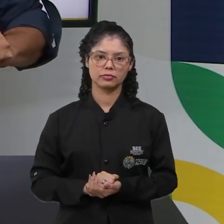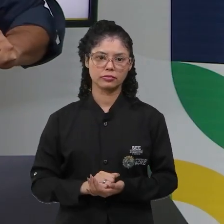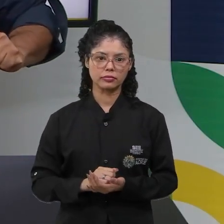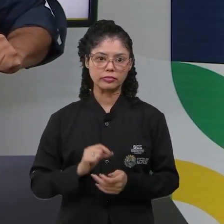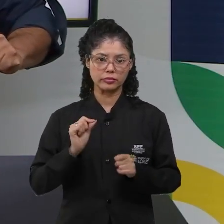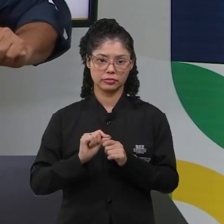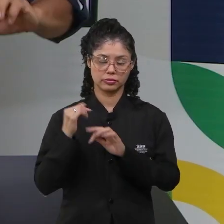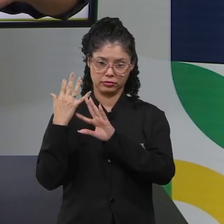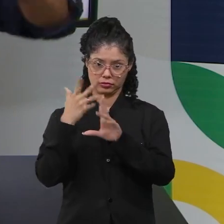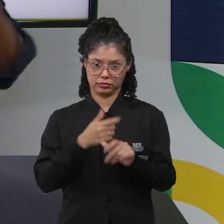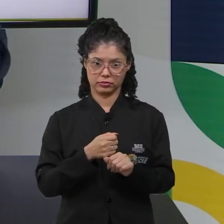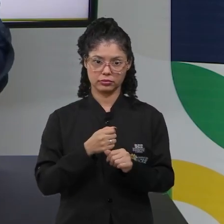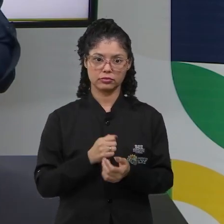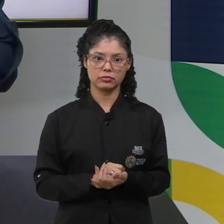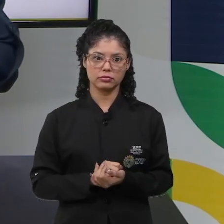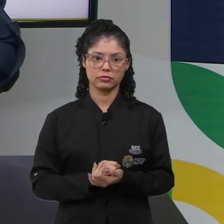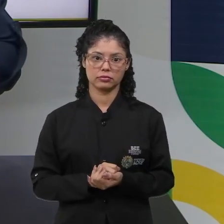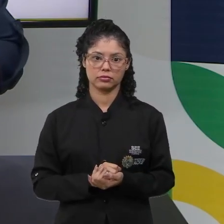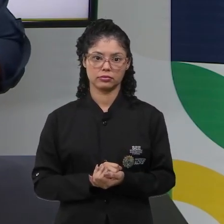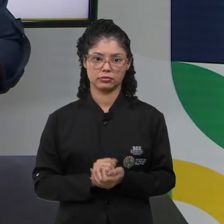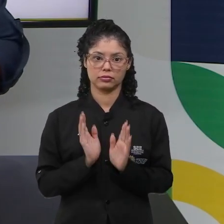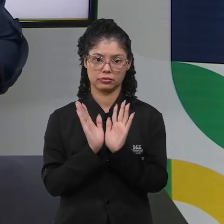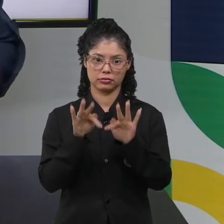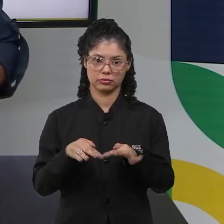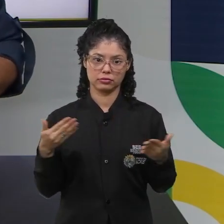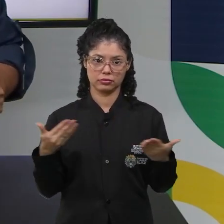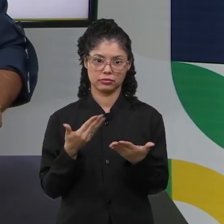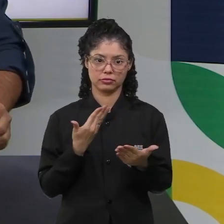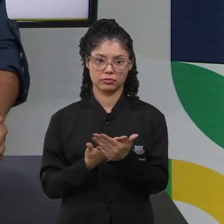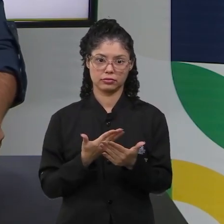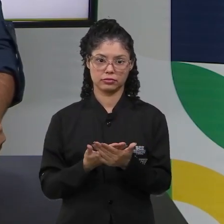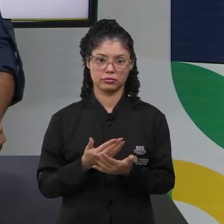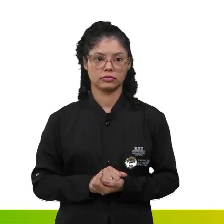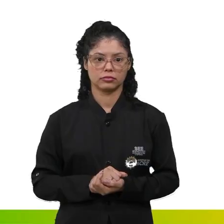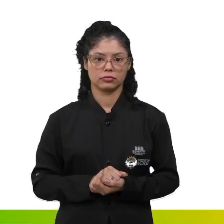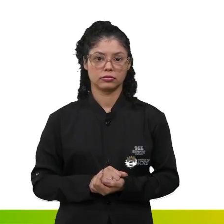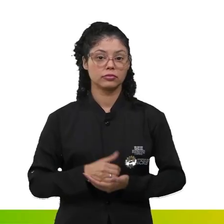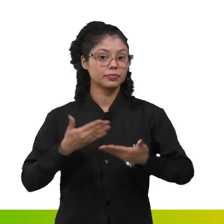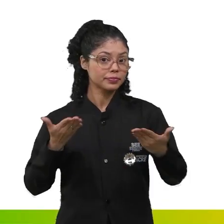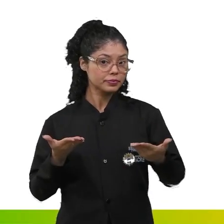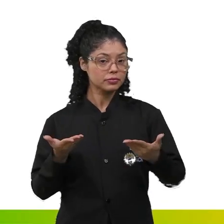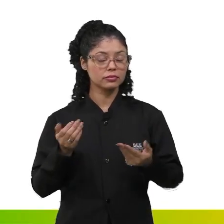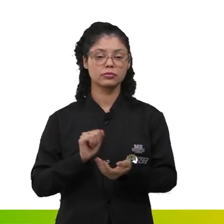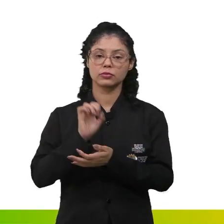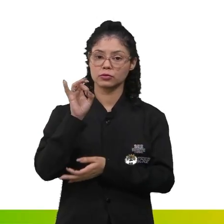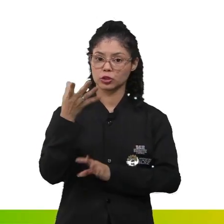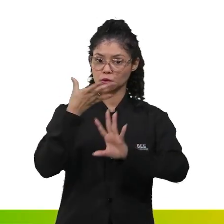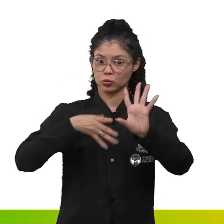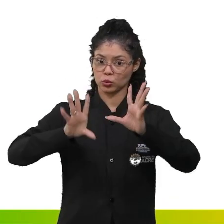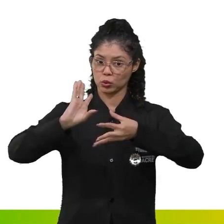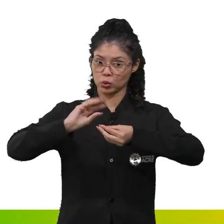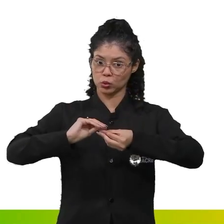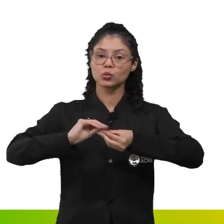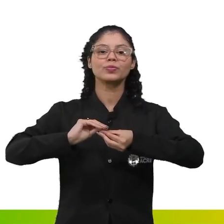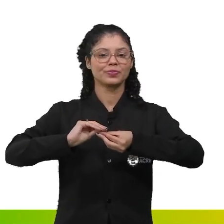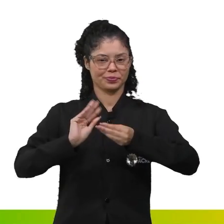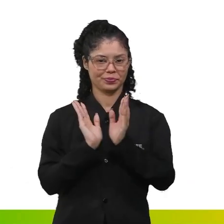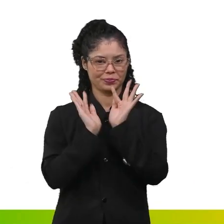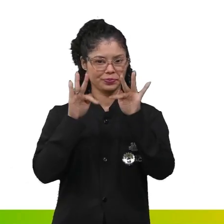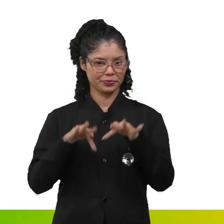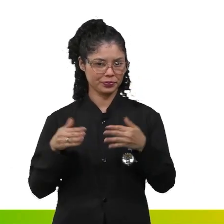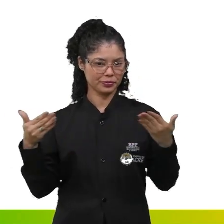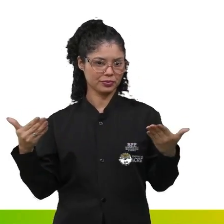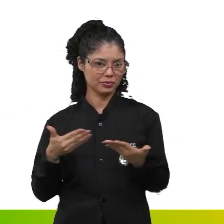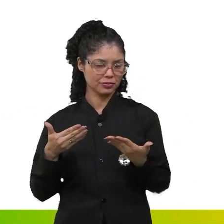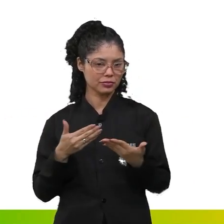Vamos fazer uma revisão geralzona para finalizar a aula de hoje? Let's go! Então, só para a gente resumir e concluir aqui